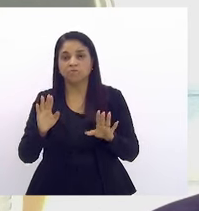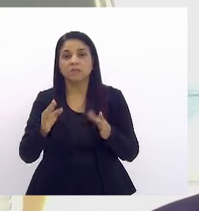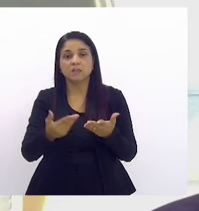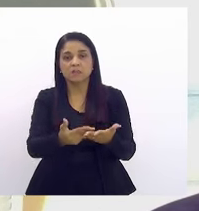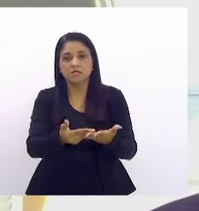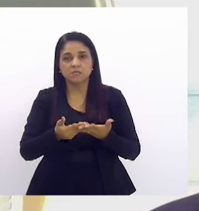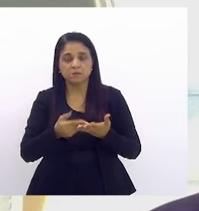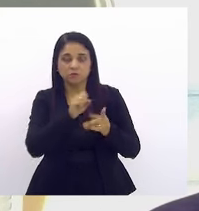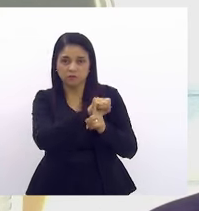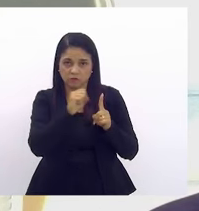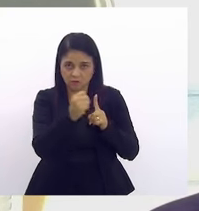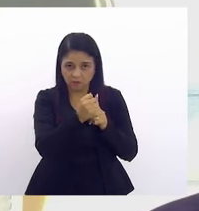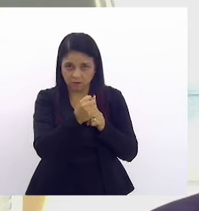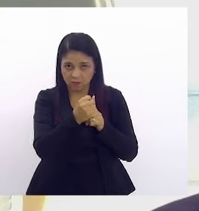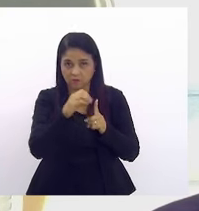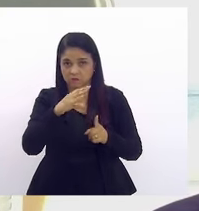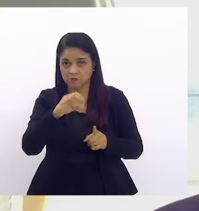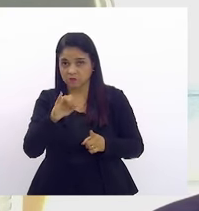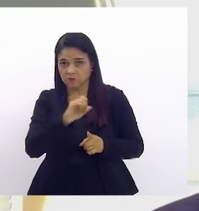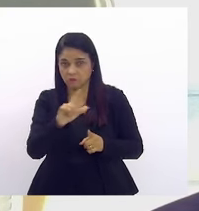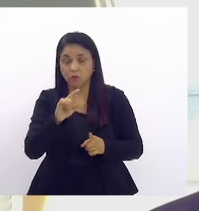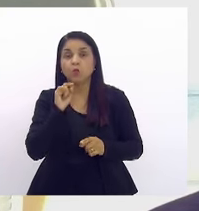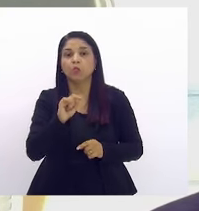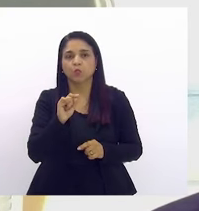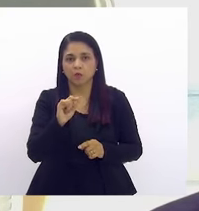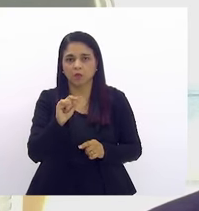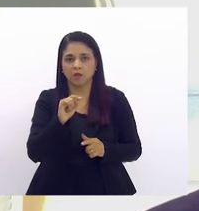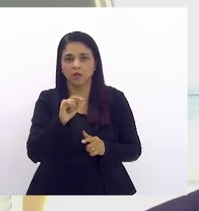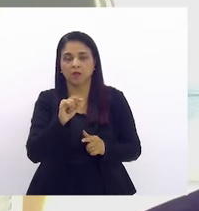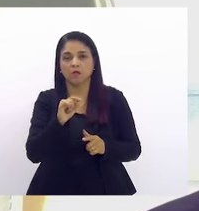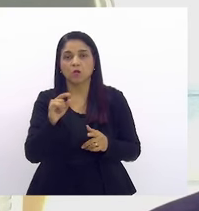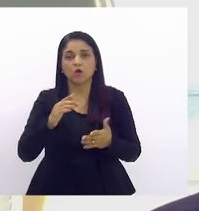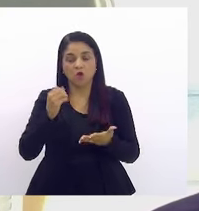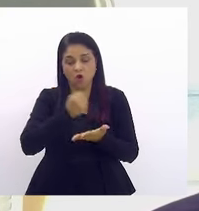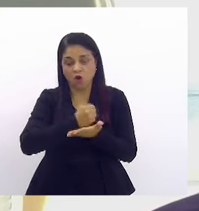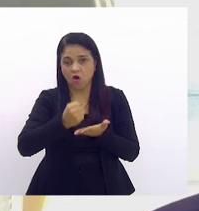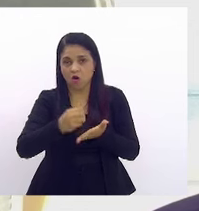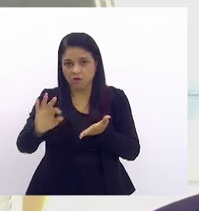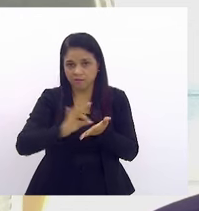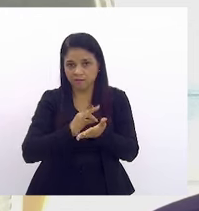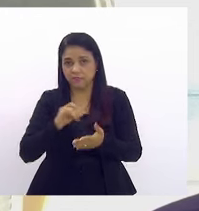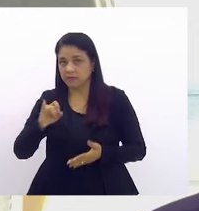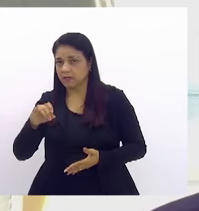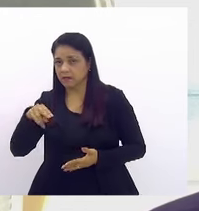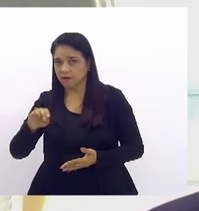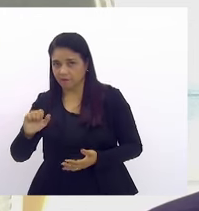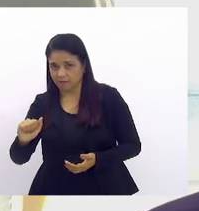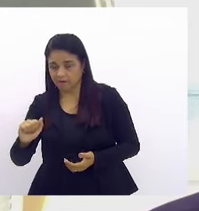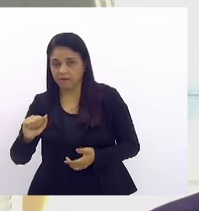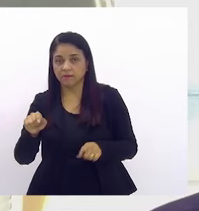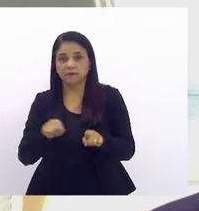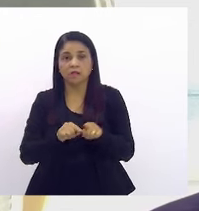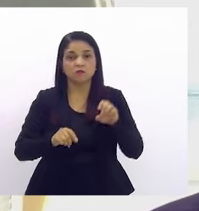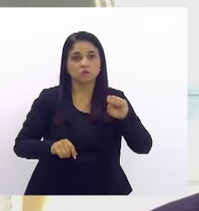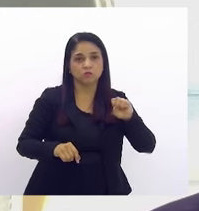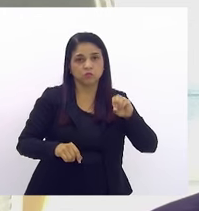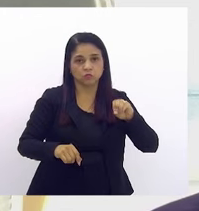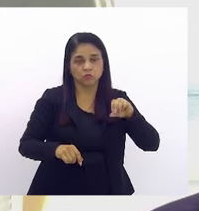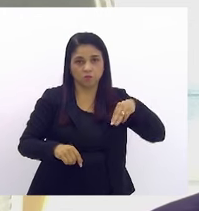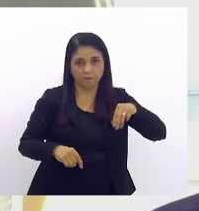sociedade civil, vereador, foi a questão justamente do convênio assinado entre INEA e a SOMAR, que